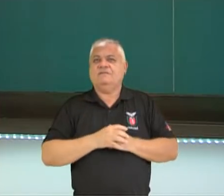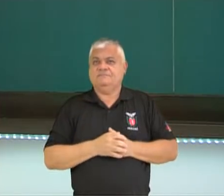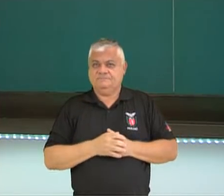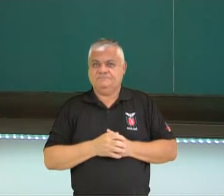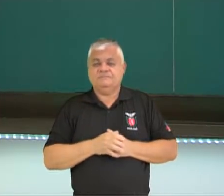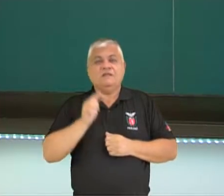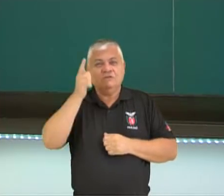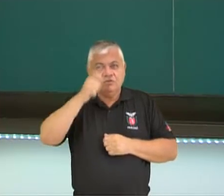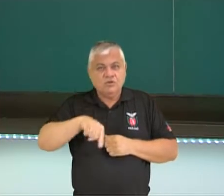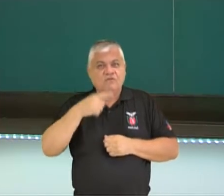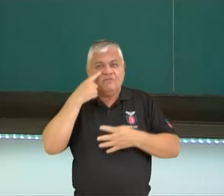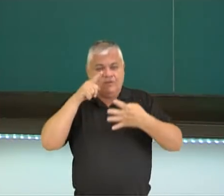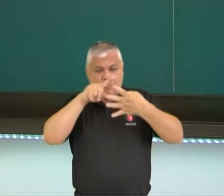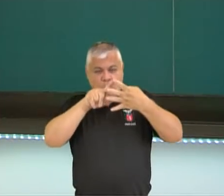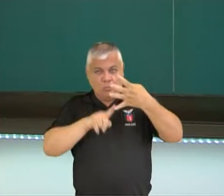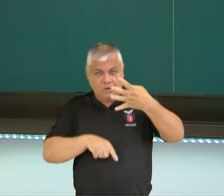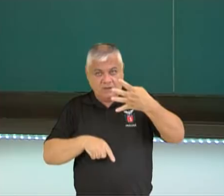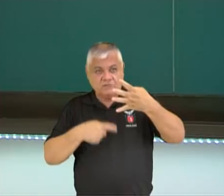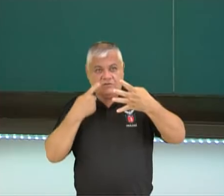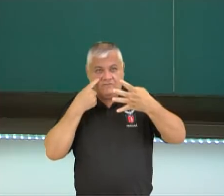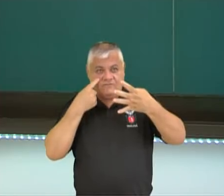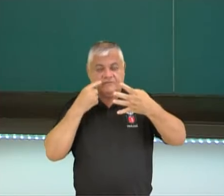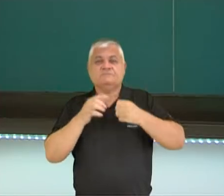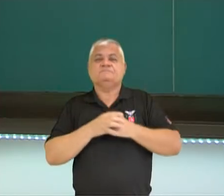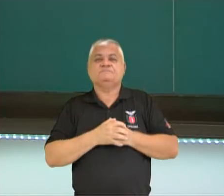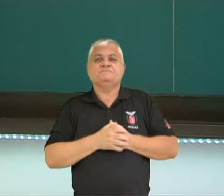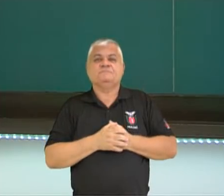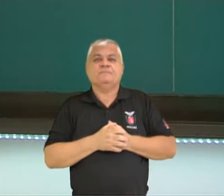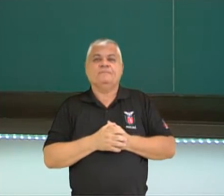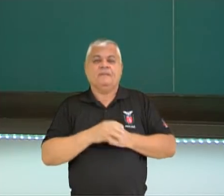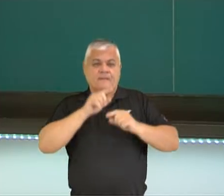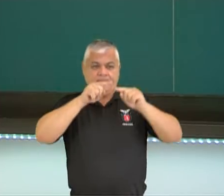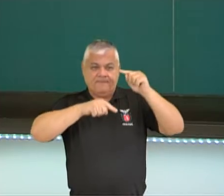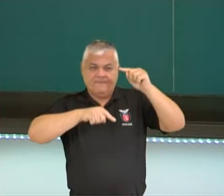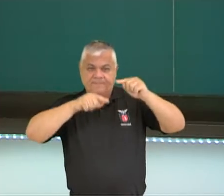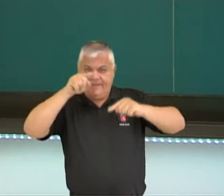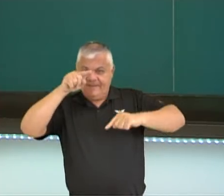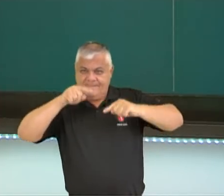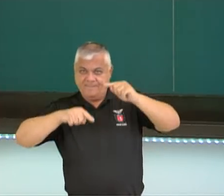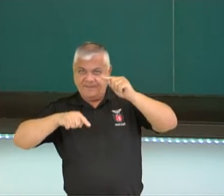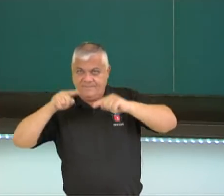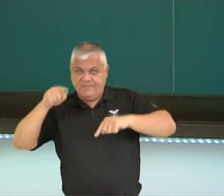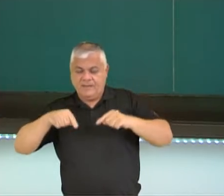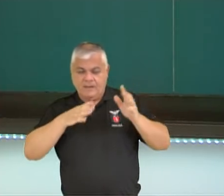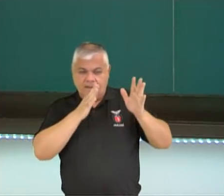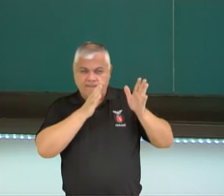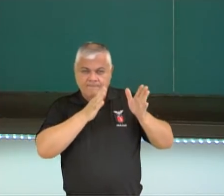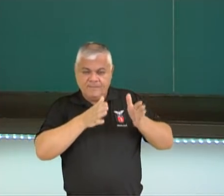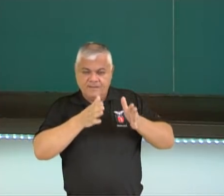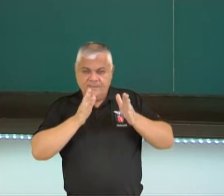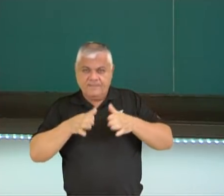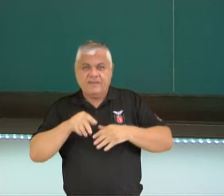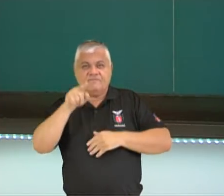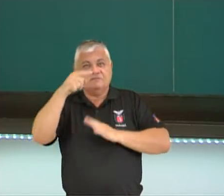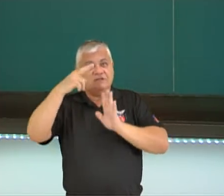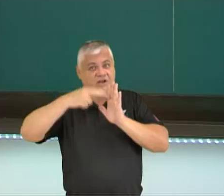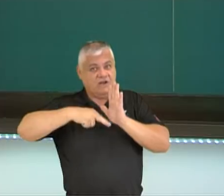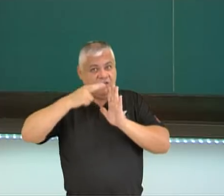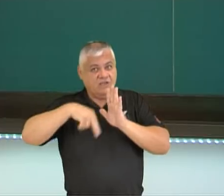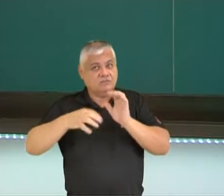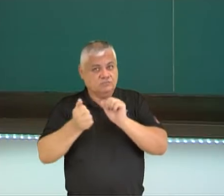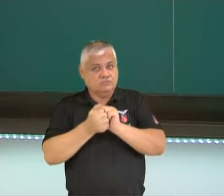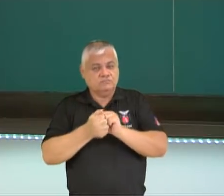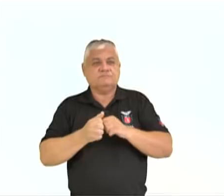Leia o quadrinho observando o ritmo criado pela alternância das sílabas fortes e sílabas fracas Eu quero que você leia